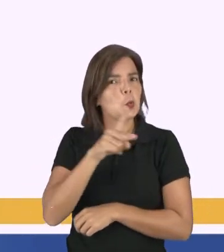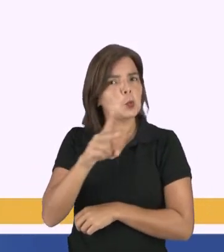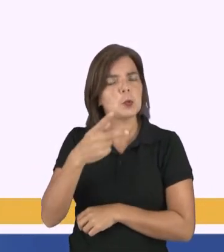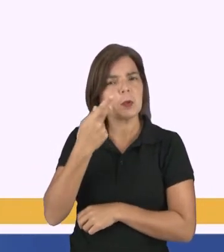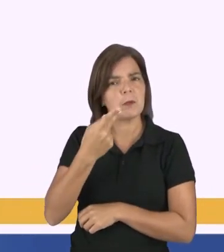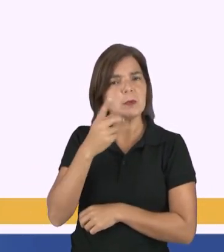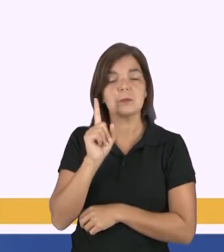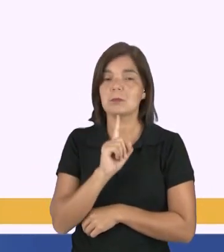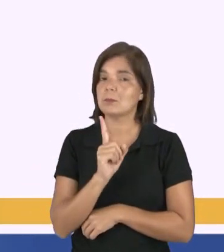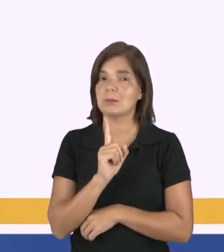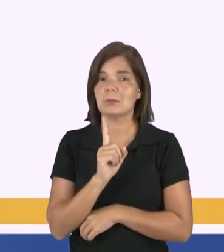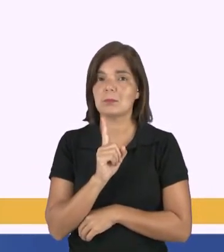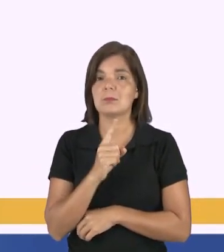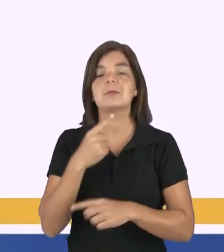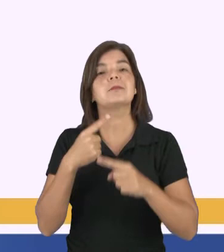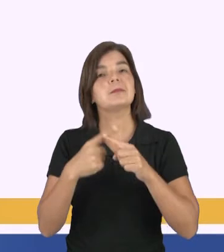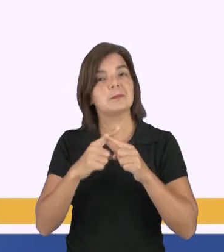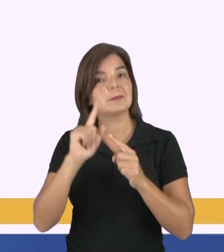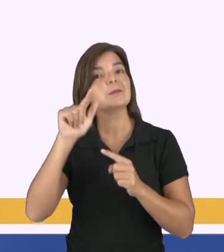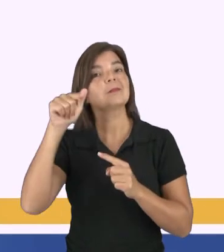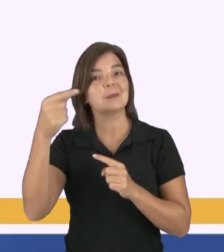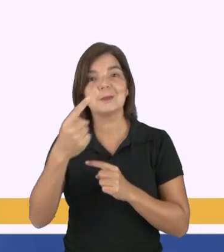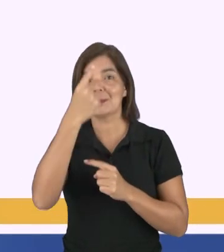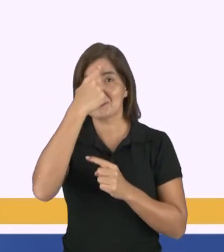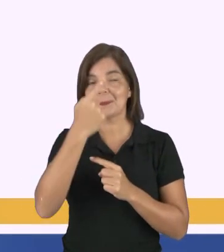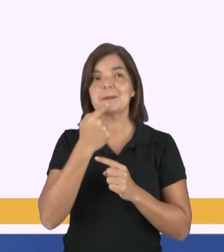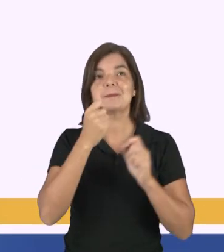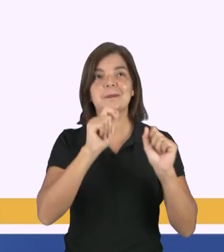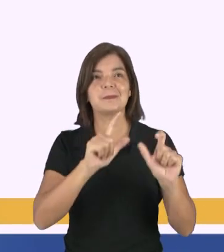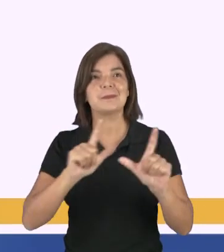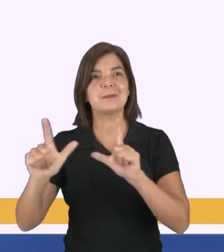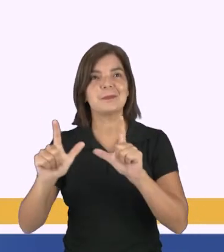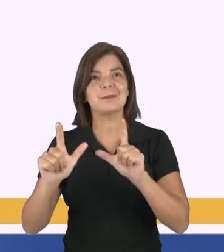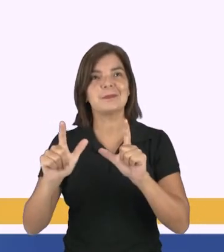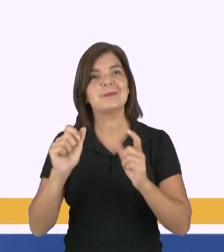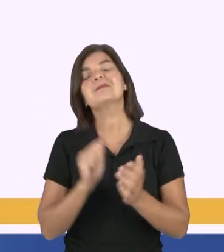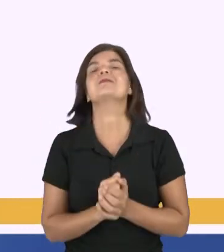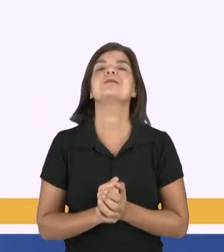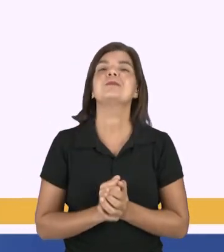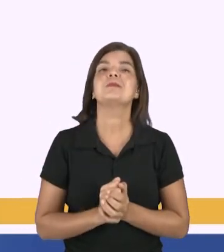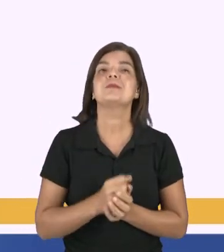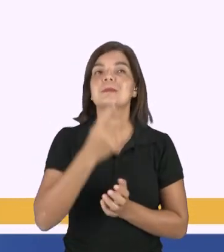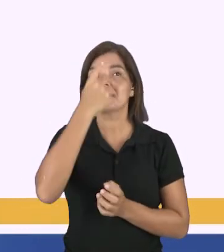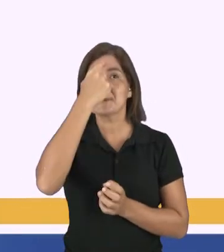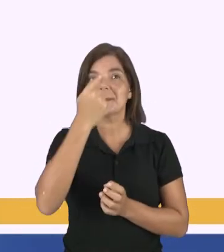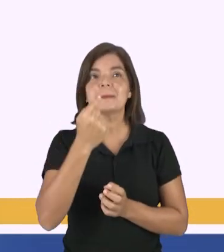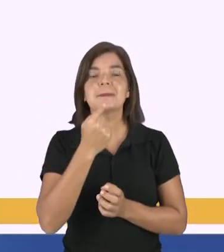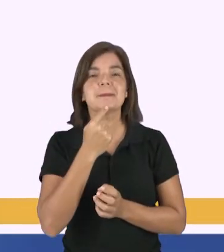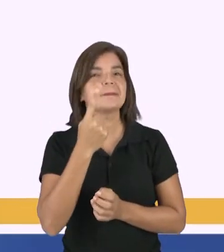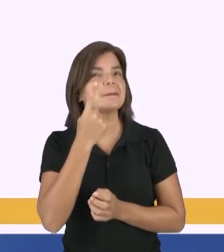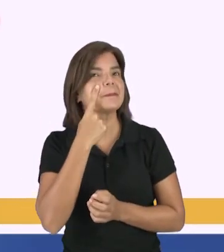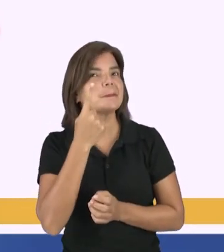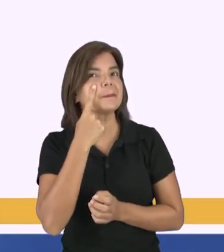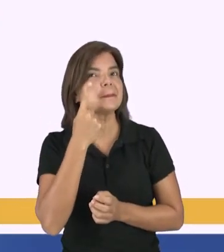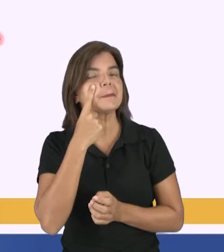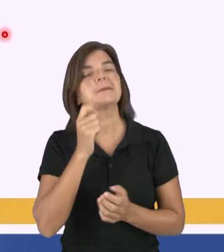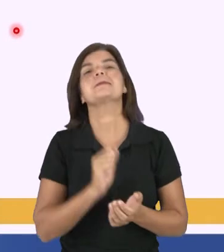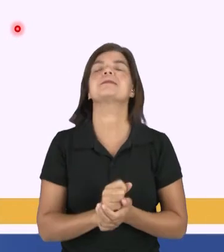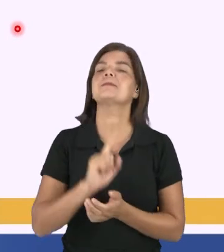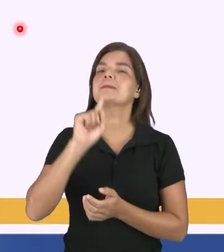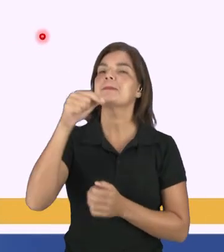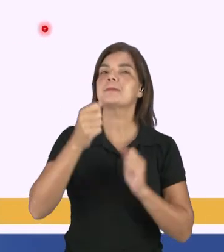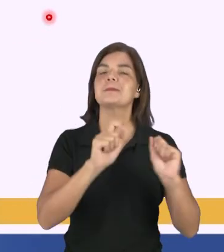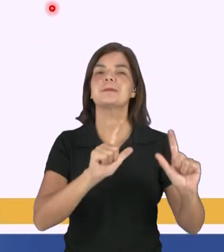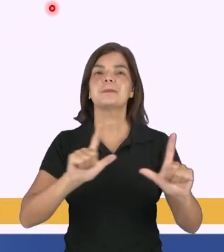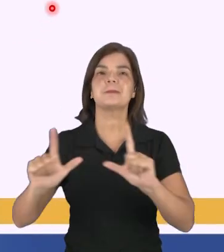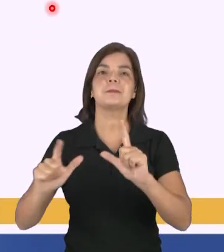professora tá falando não tem uma e o que é essa fração gente vamos observar aqui no